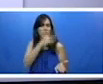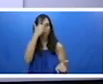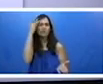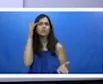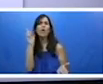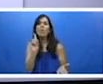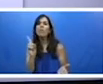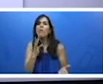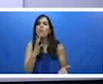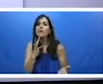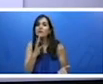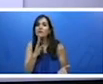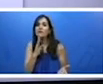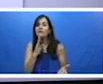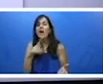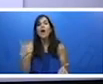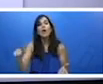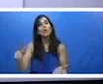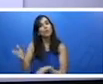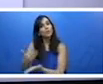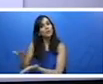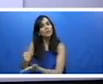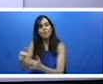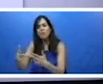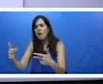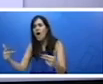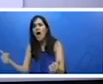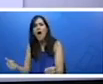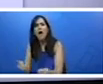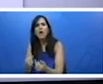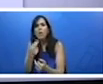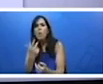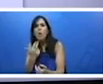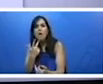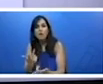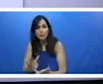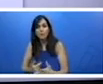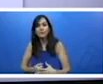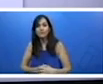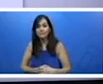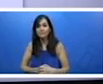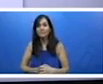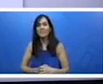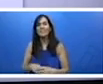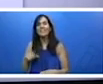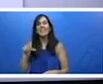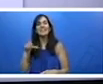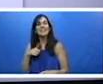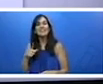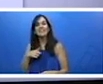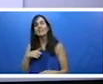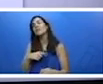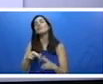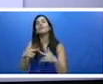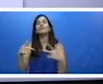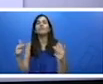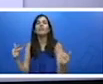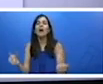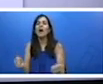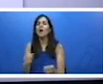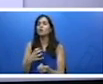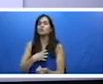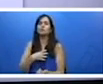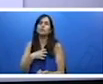outro sucesso traduzido para dezenas de idiomas, traz o improvável enredo de romantismo às avessas, em